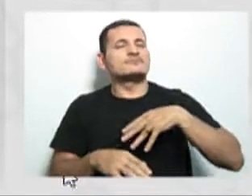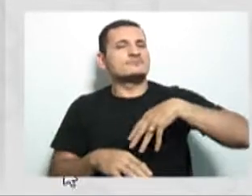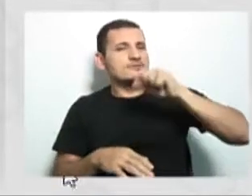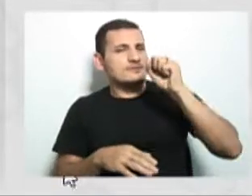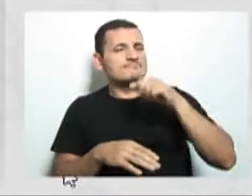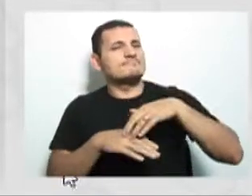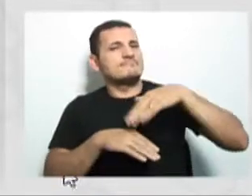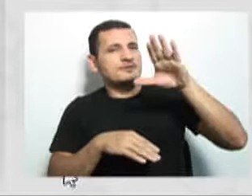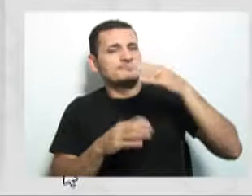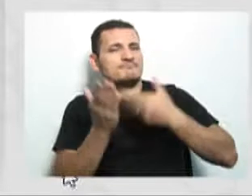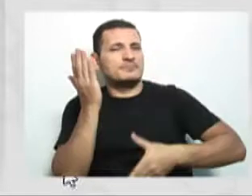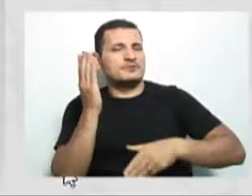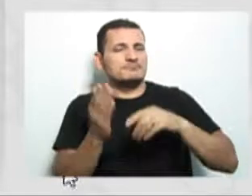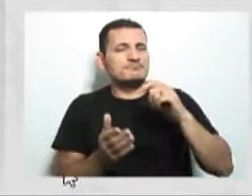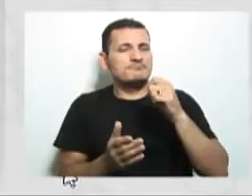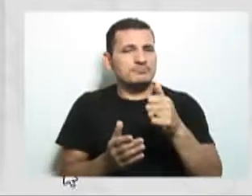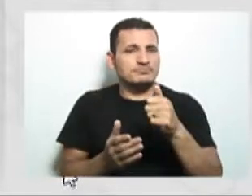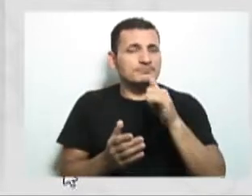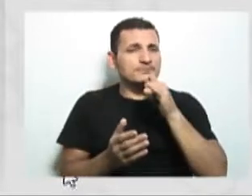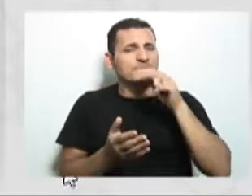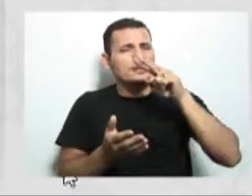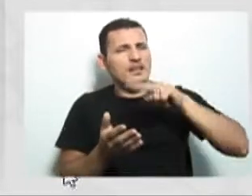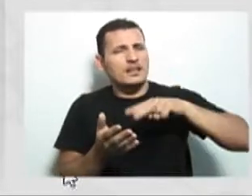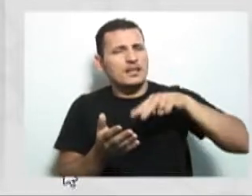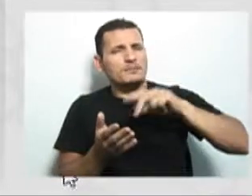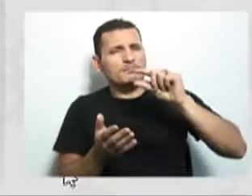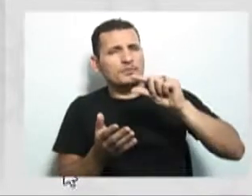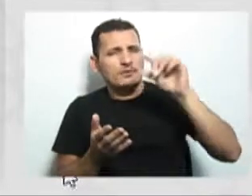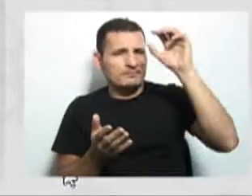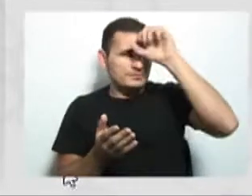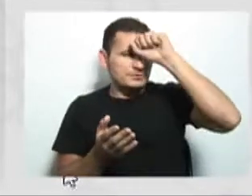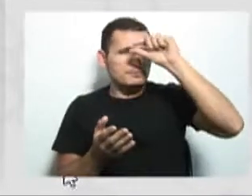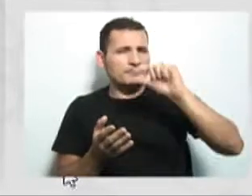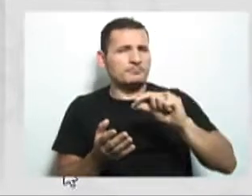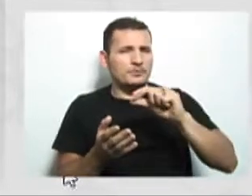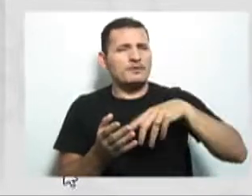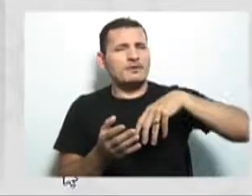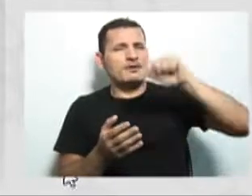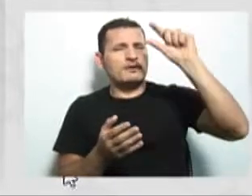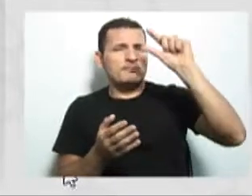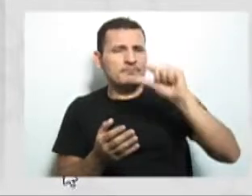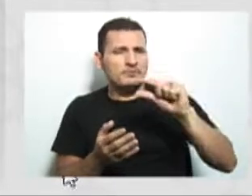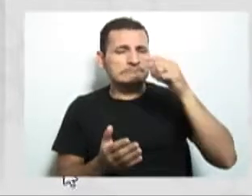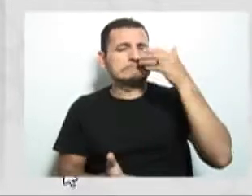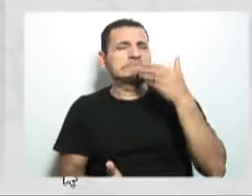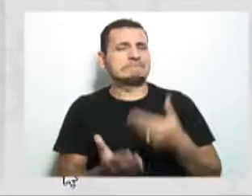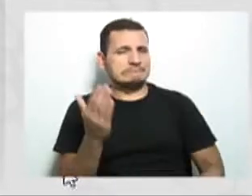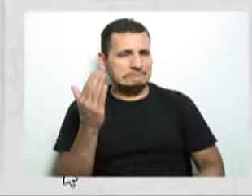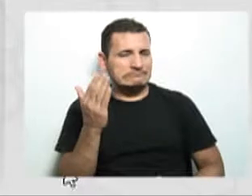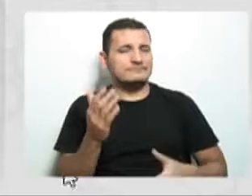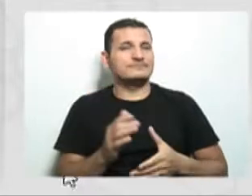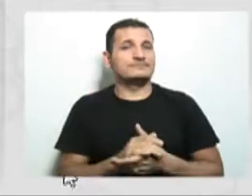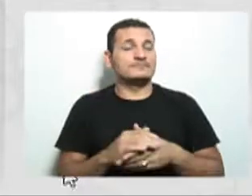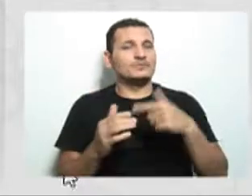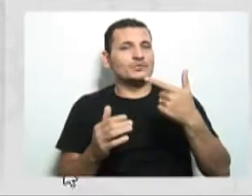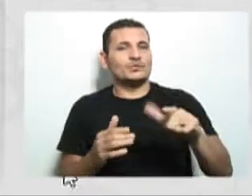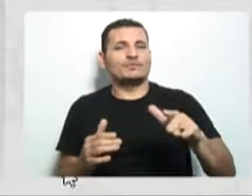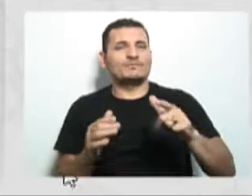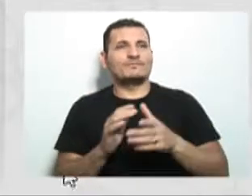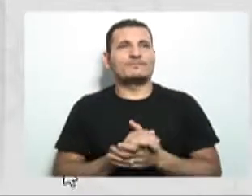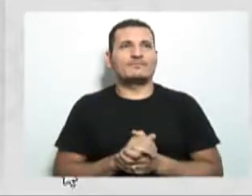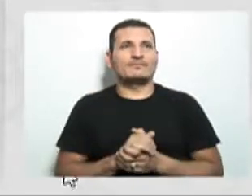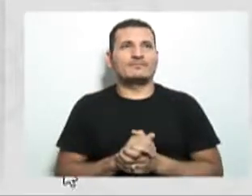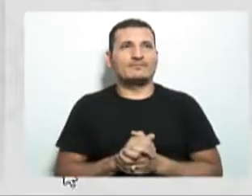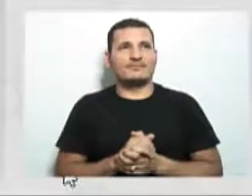muito e perde pouco. Quem lê pouco, aprende pouco, ganha pouco e perde muito. Comigo, novamente, de novo, todo mundo, eu e